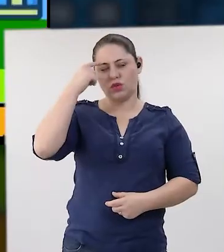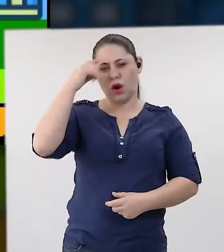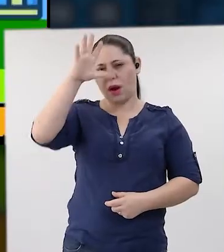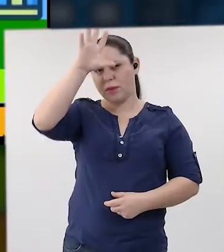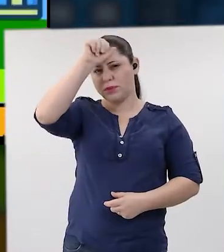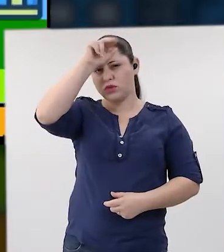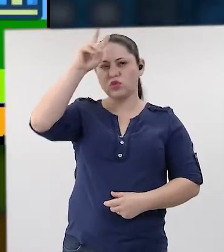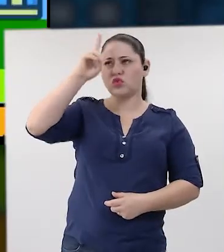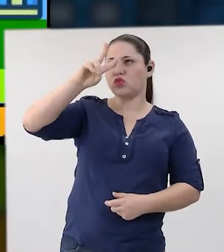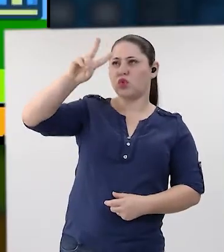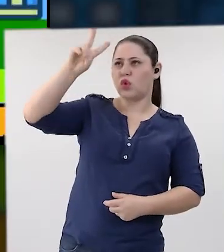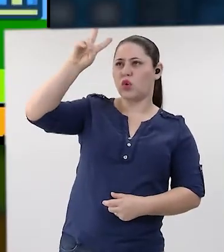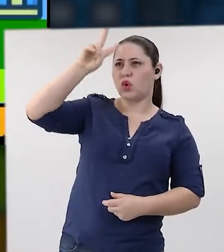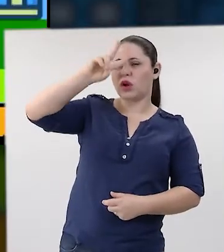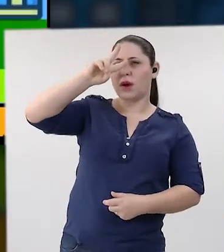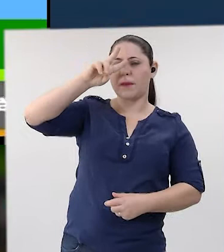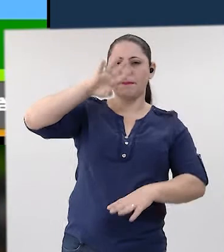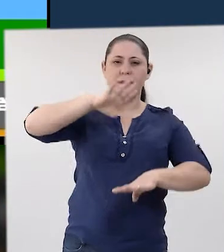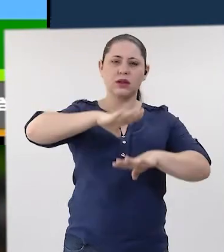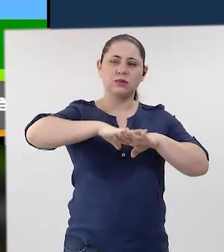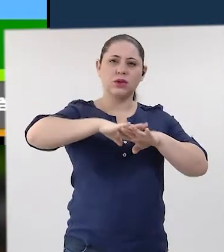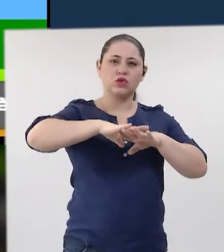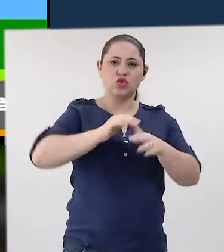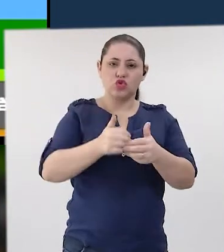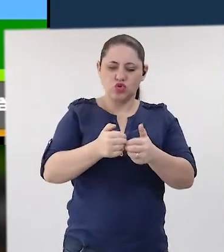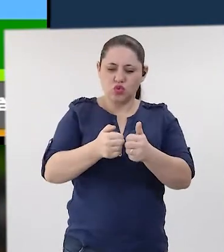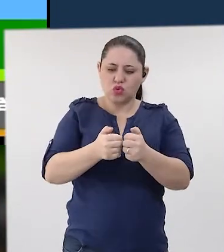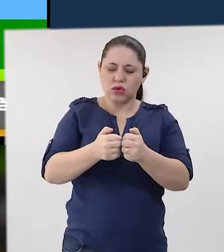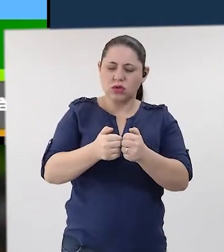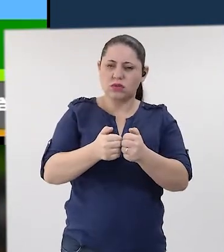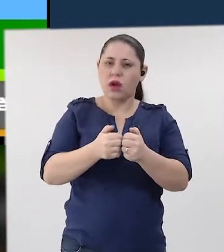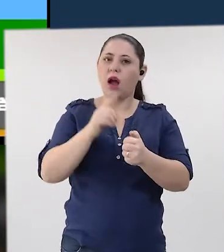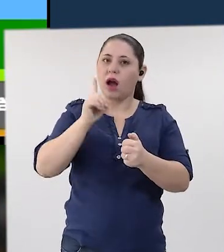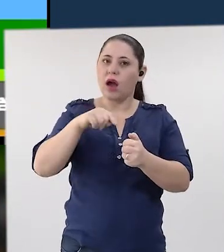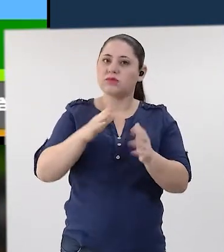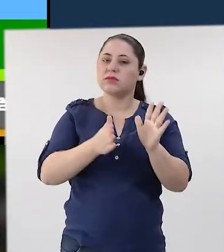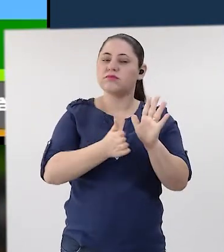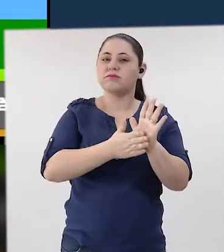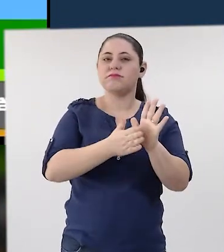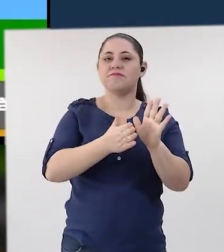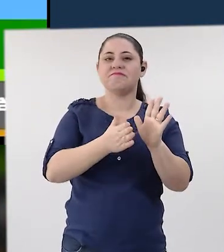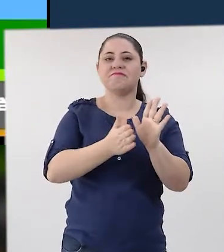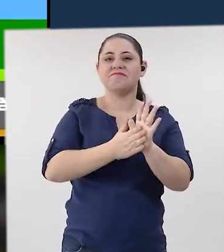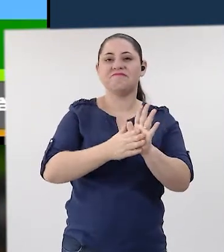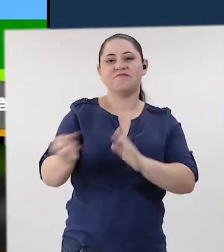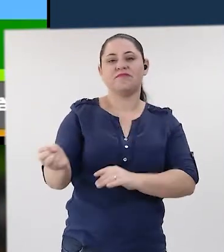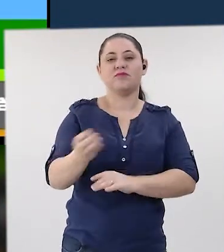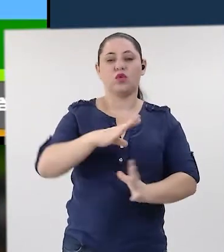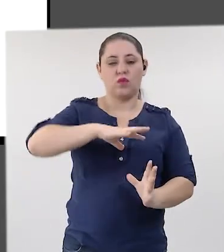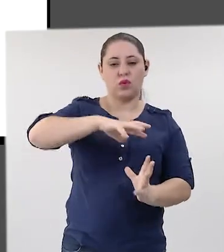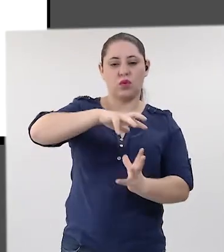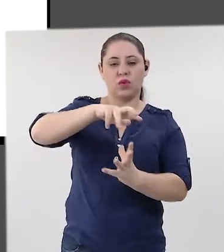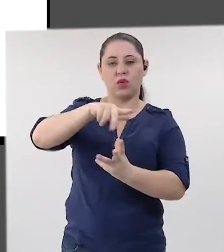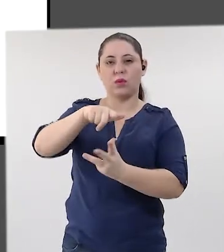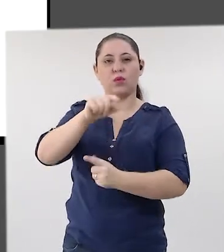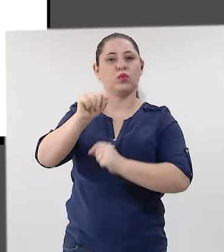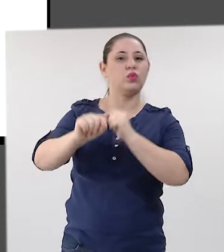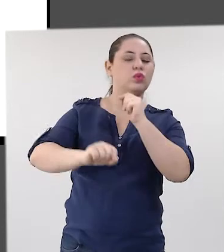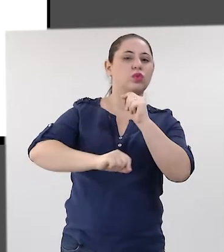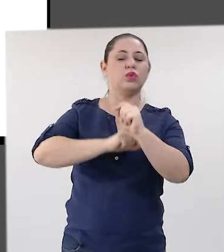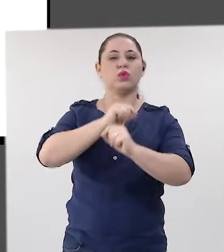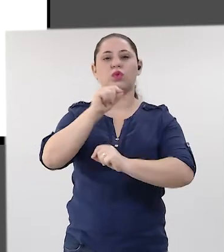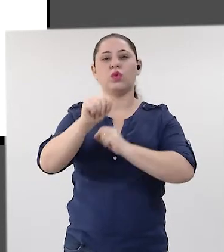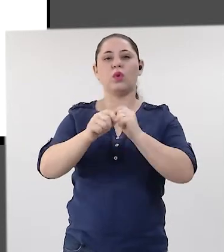Já pensou em aprender sobre história ou matemática jogando? Essa é a proposta de uma tendência